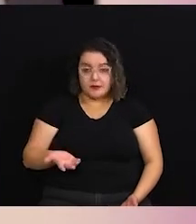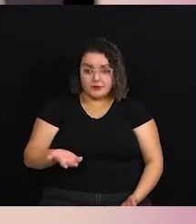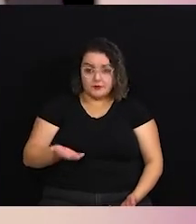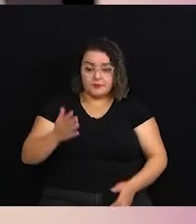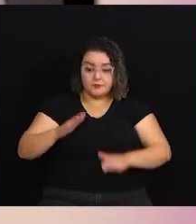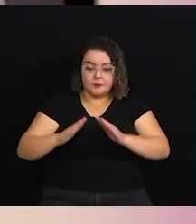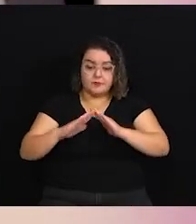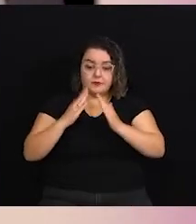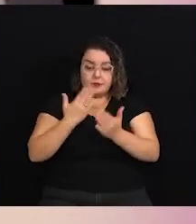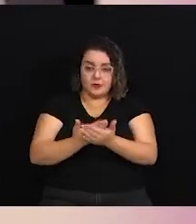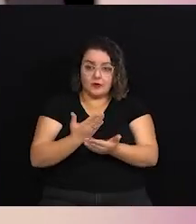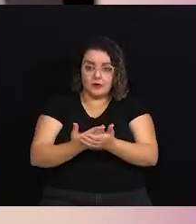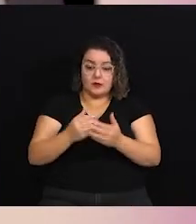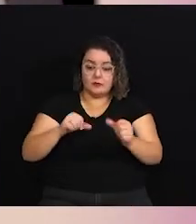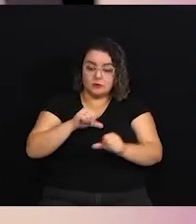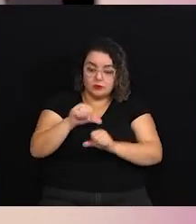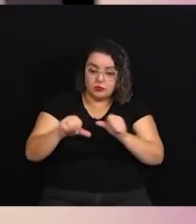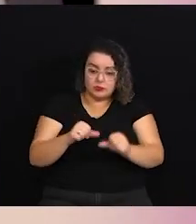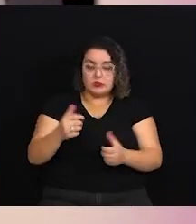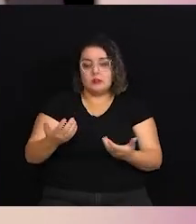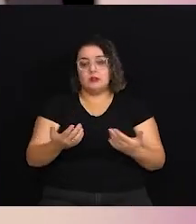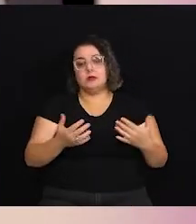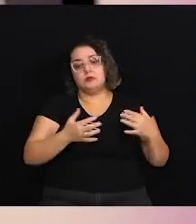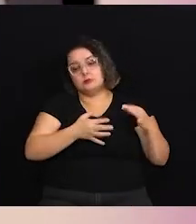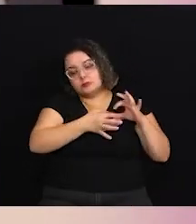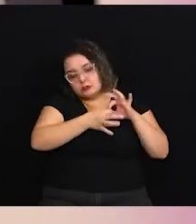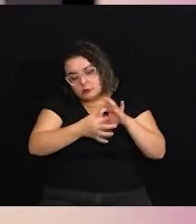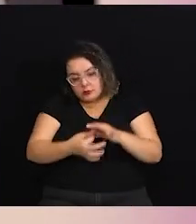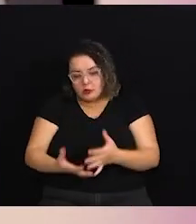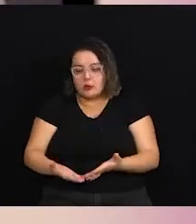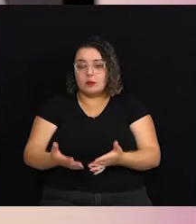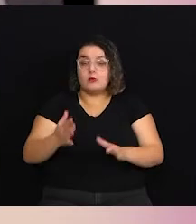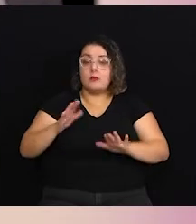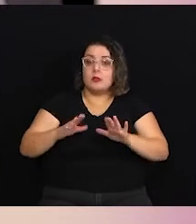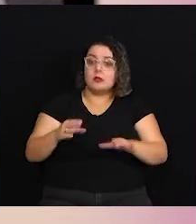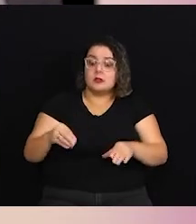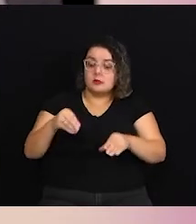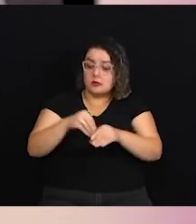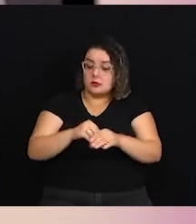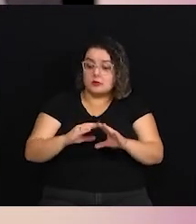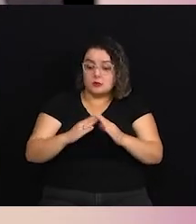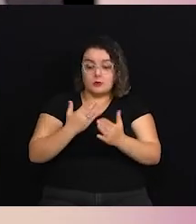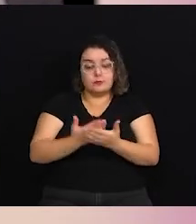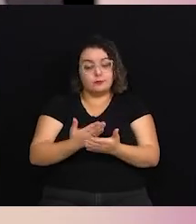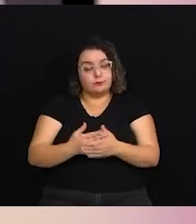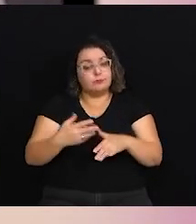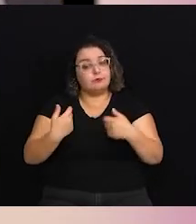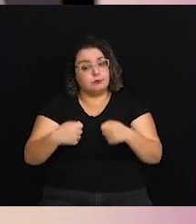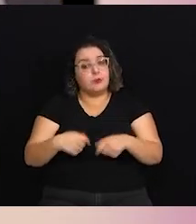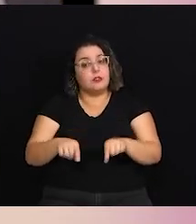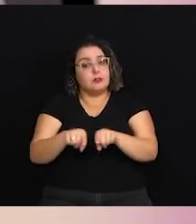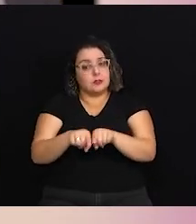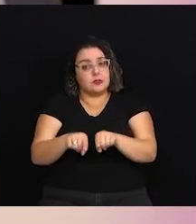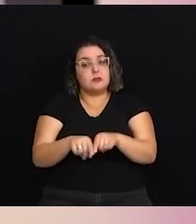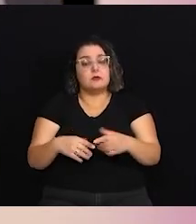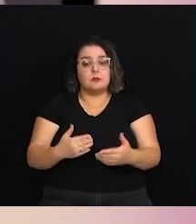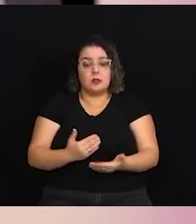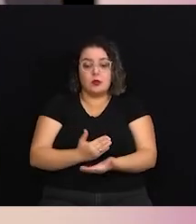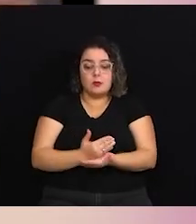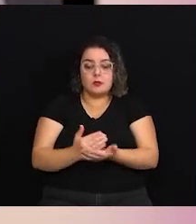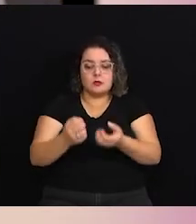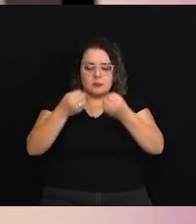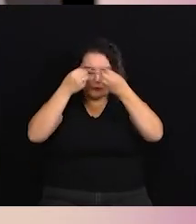né Pode ser que a escola tenha mudado temos e mais as pessoas que estão lá na escola talvez precisem também